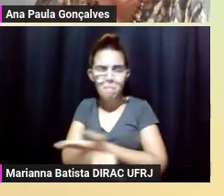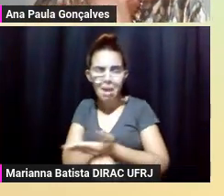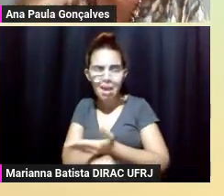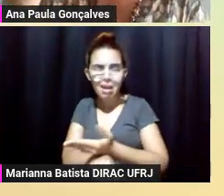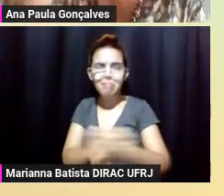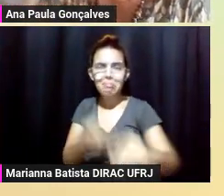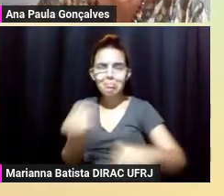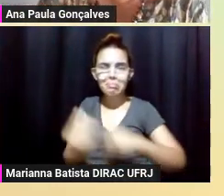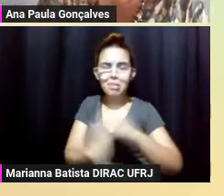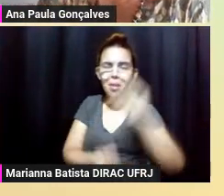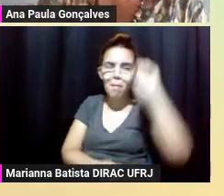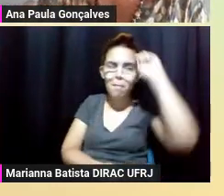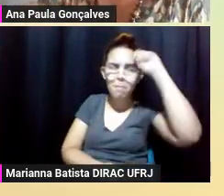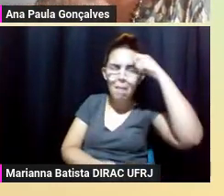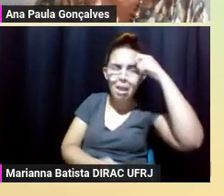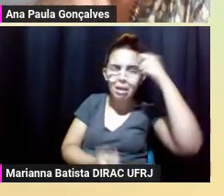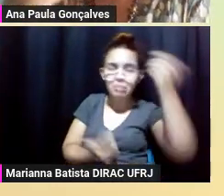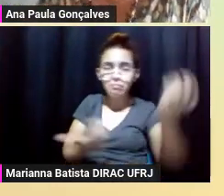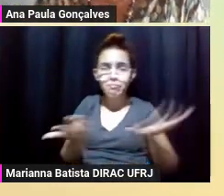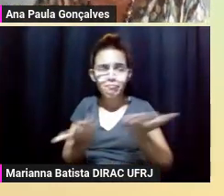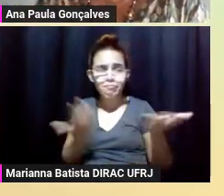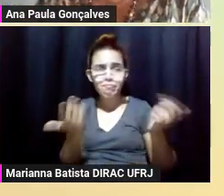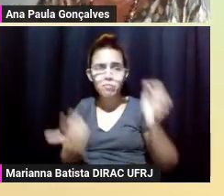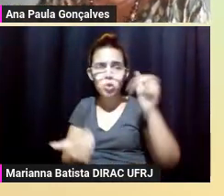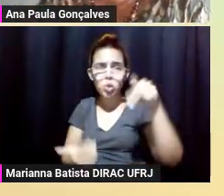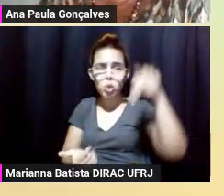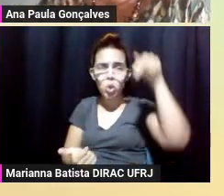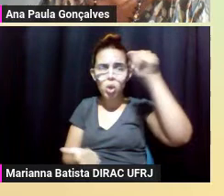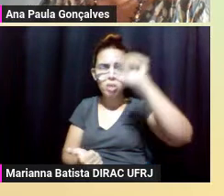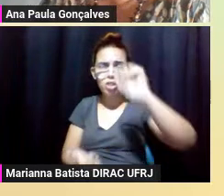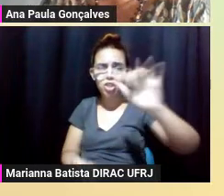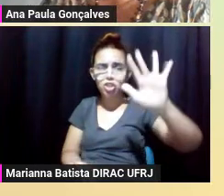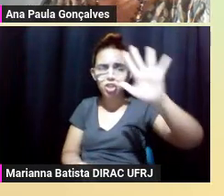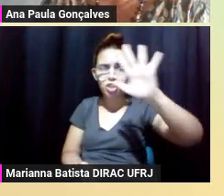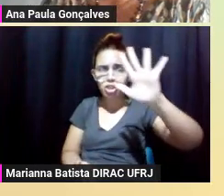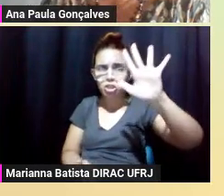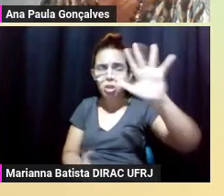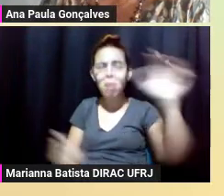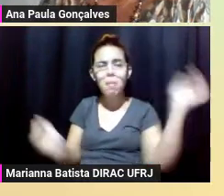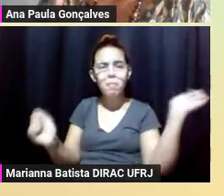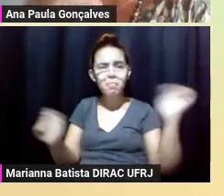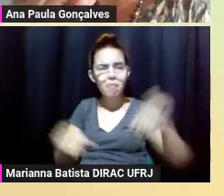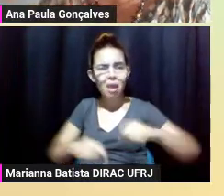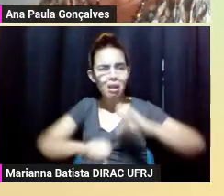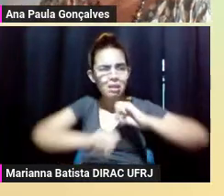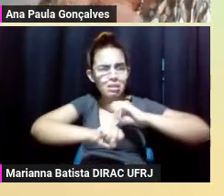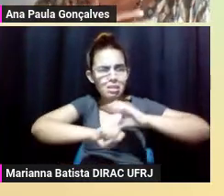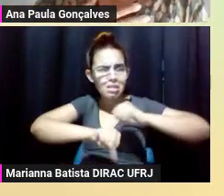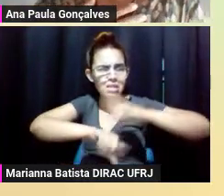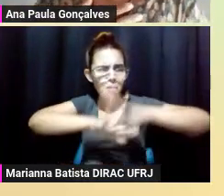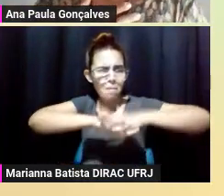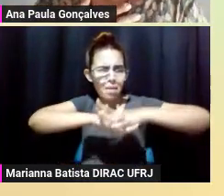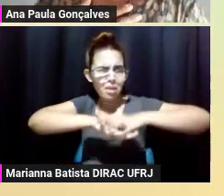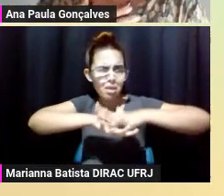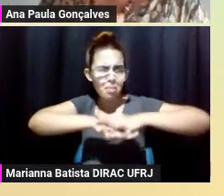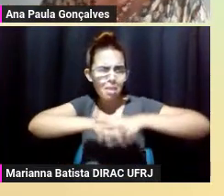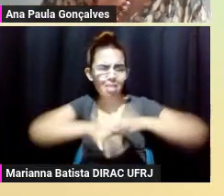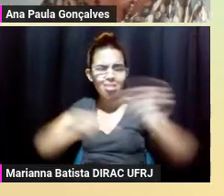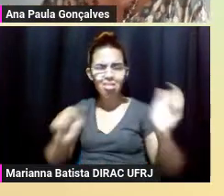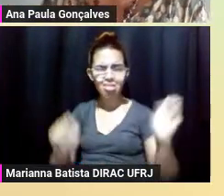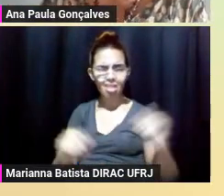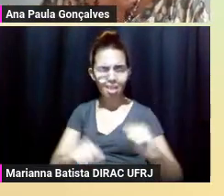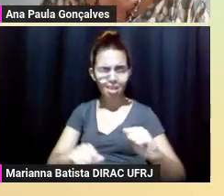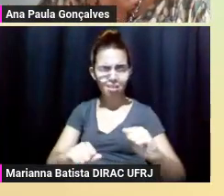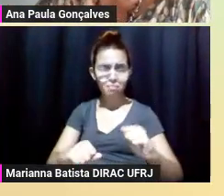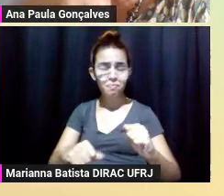nordestino, periférico, ele está autorizado a ensinar matemática? Será que quando eu me coloco como